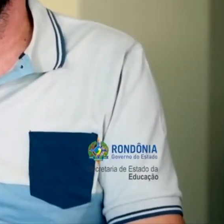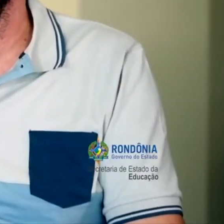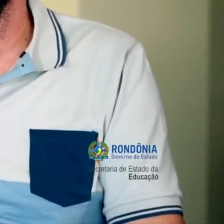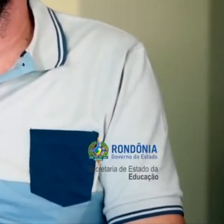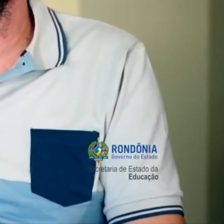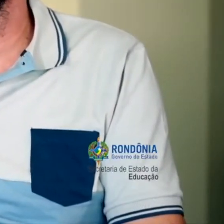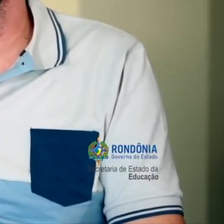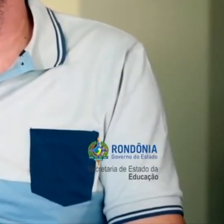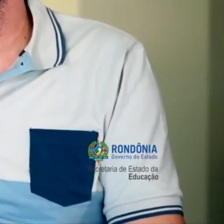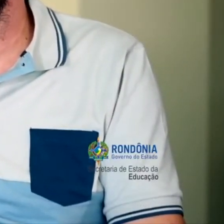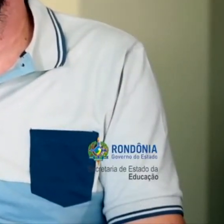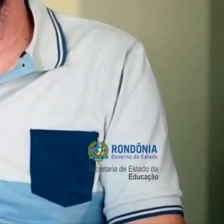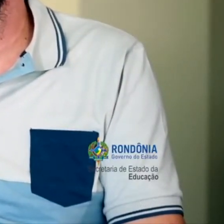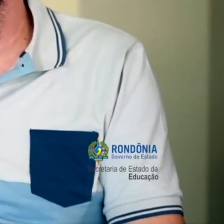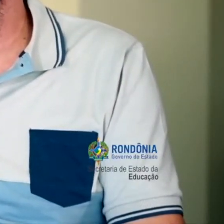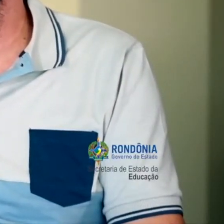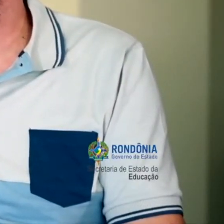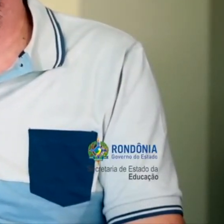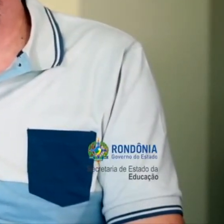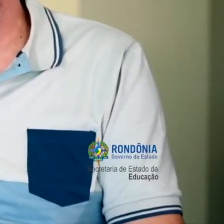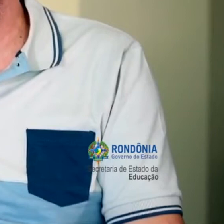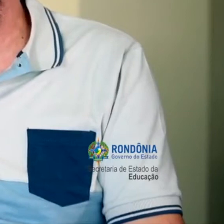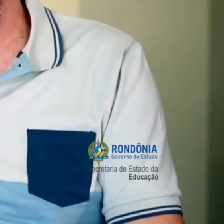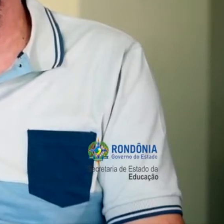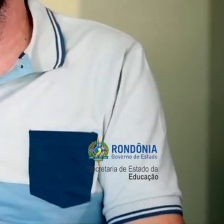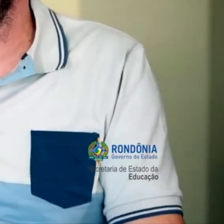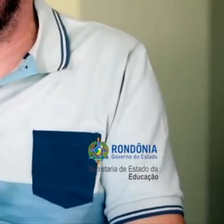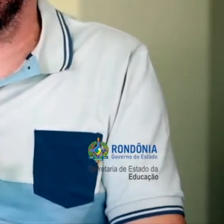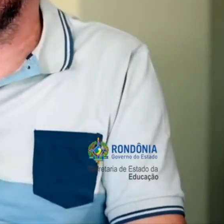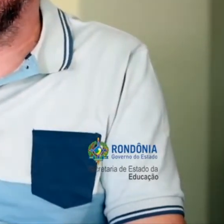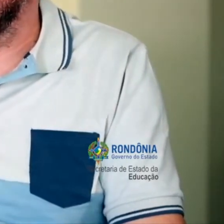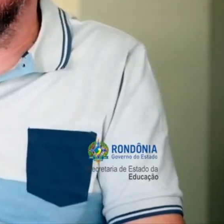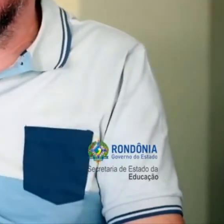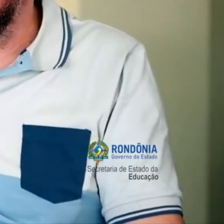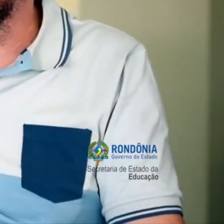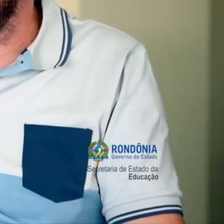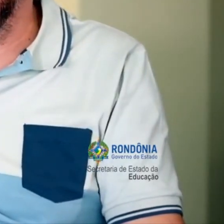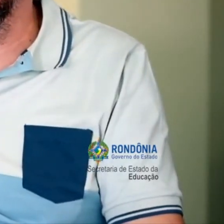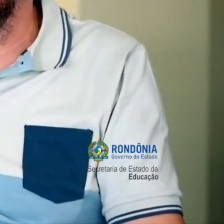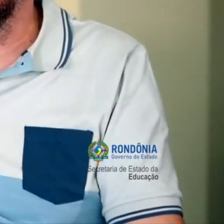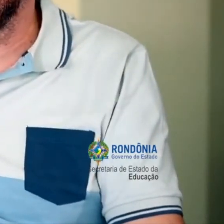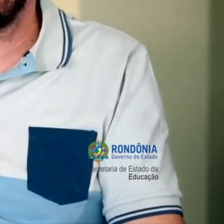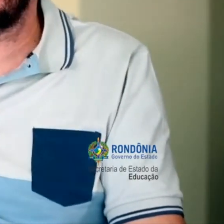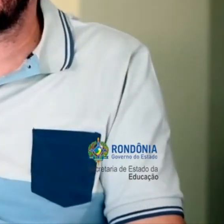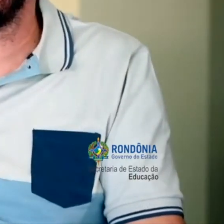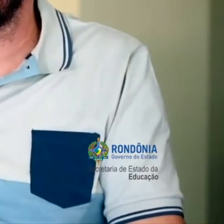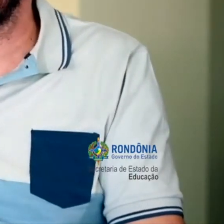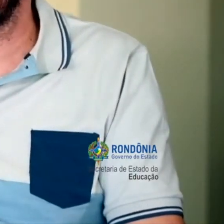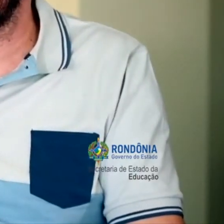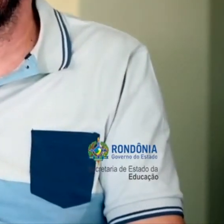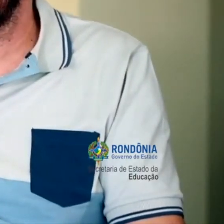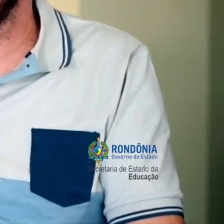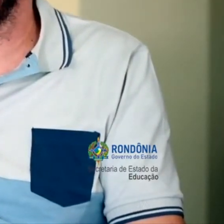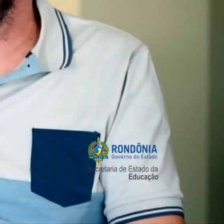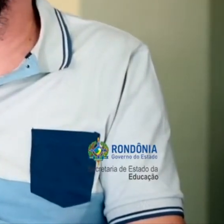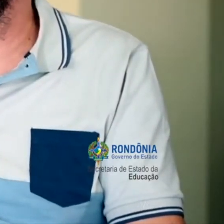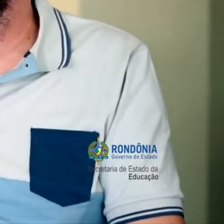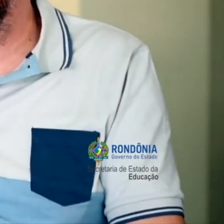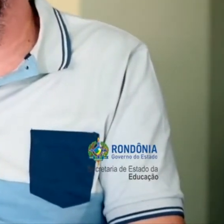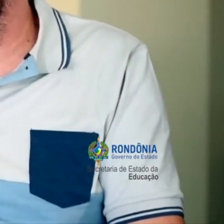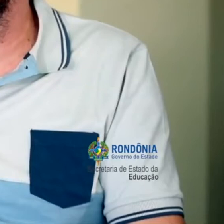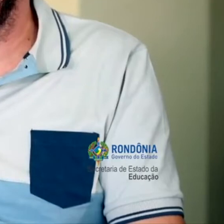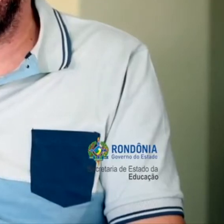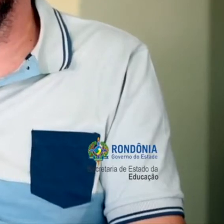menos, depois de um autor chamado São Tomás de Aquino, que é o ápice da escolástica, né, a chamada